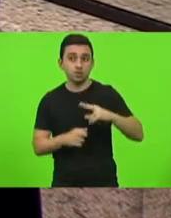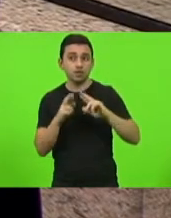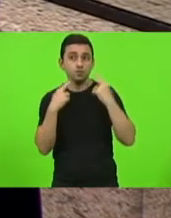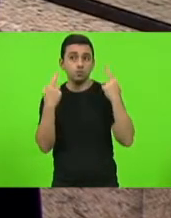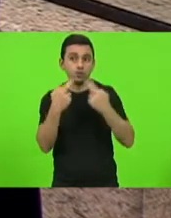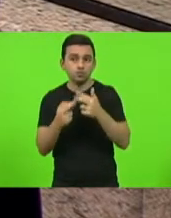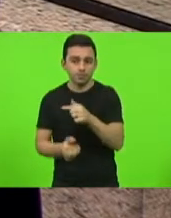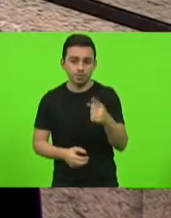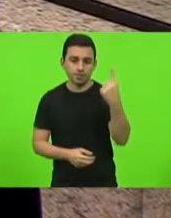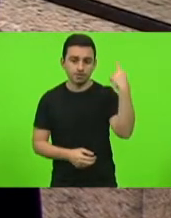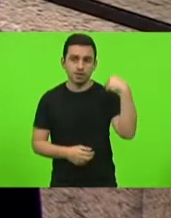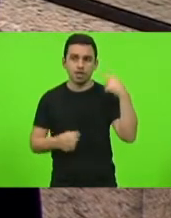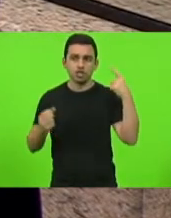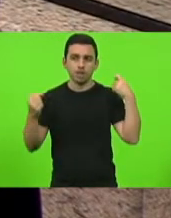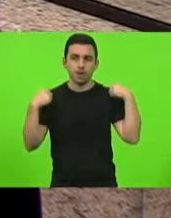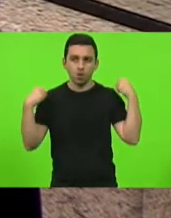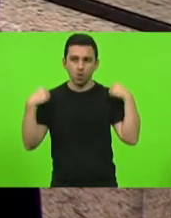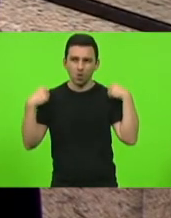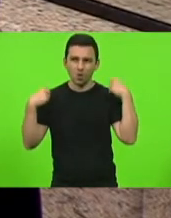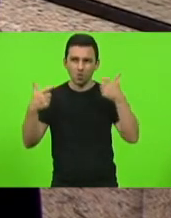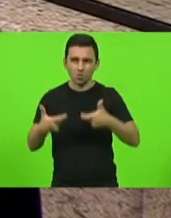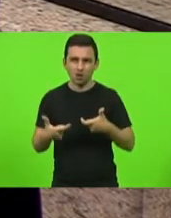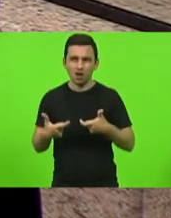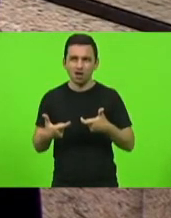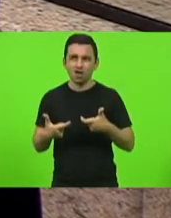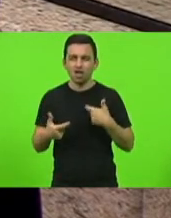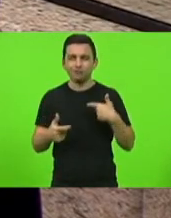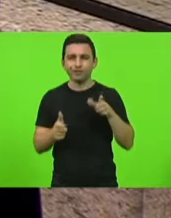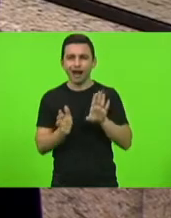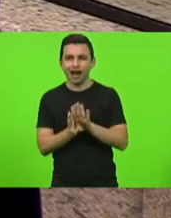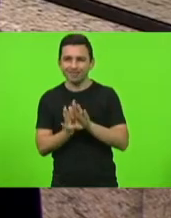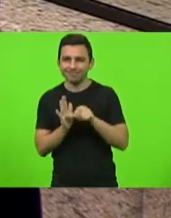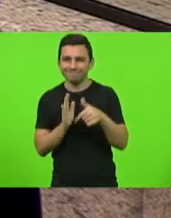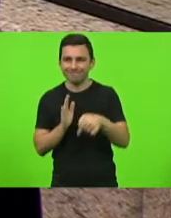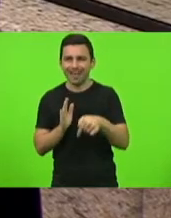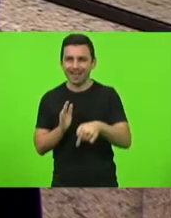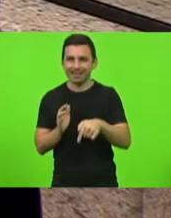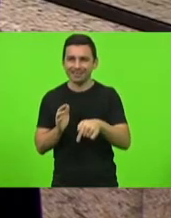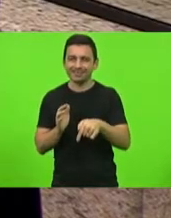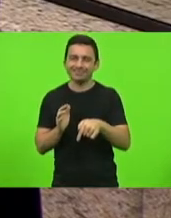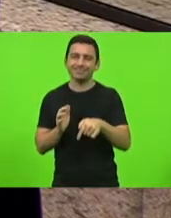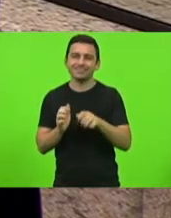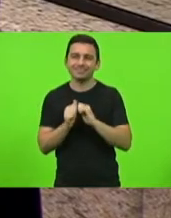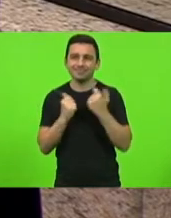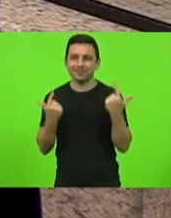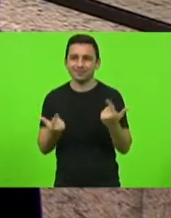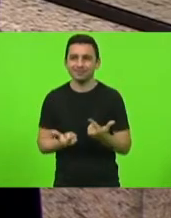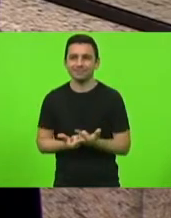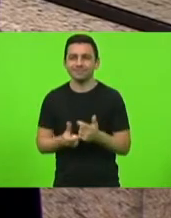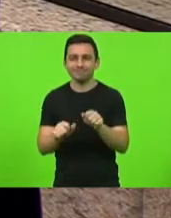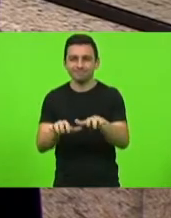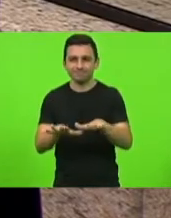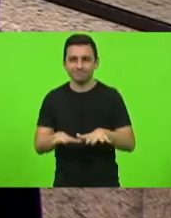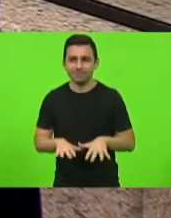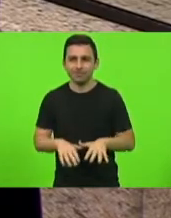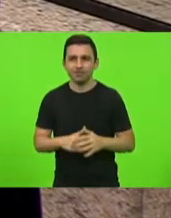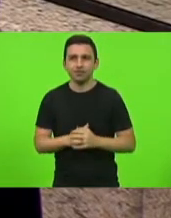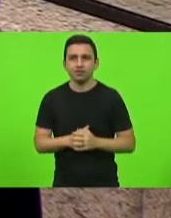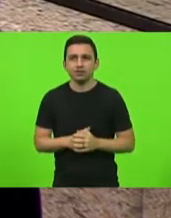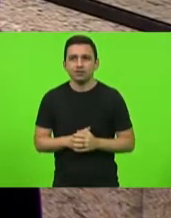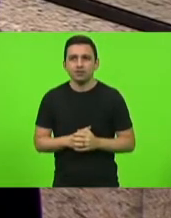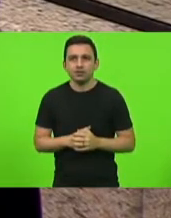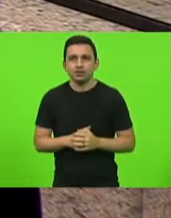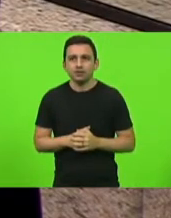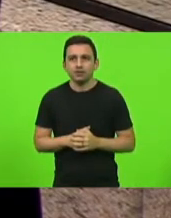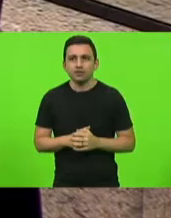em Chapecó, o que me fez chegar um pouco atrasado aqui, inclusive, no plenário da Assembleia.